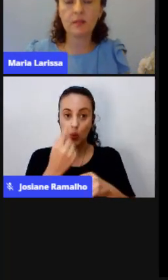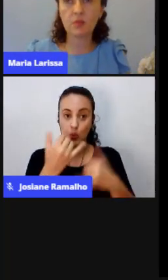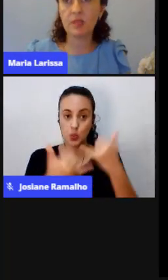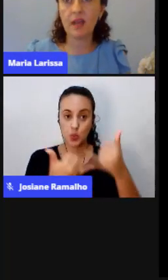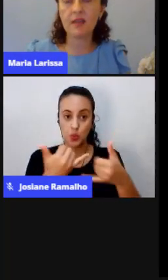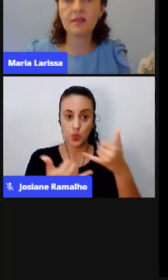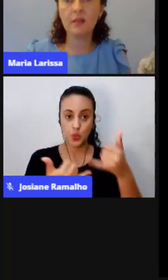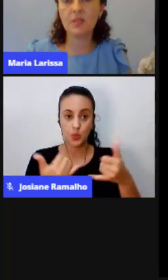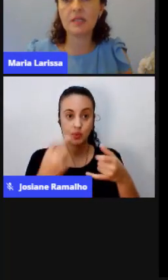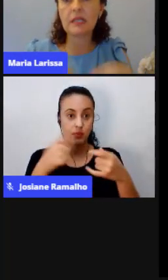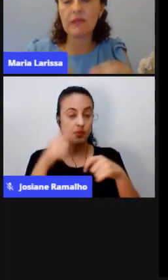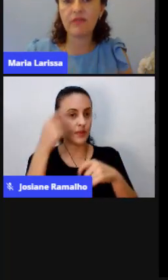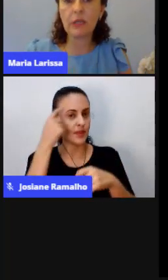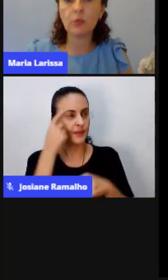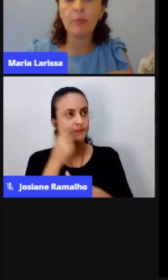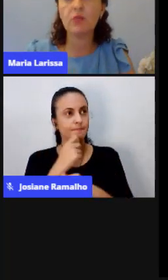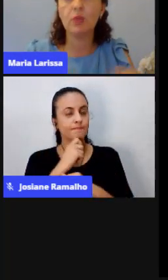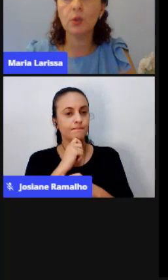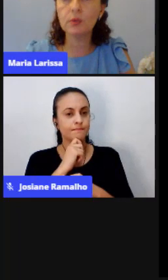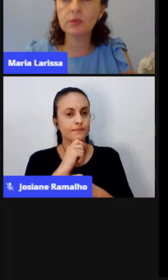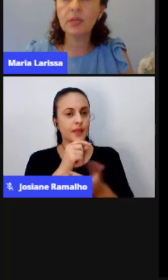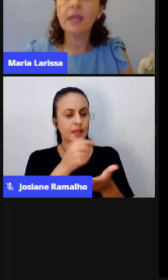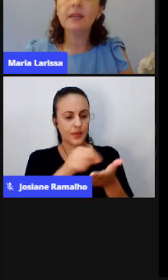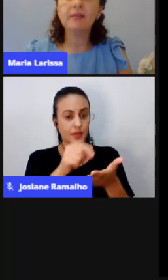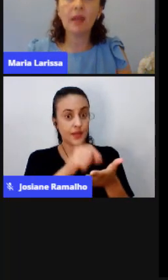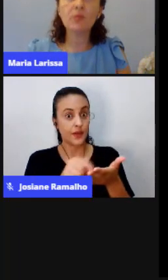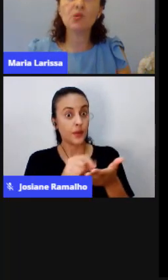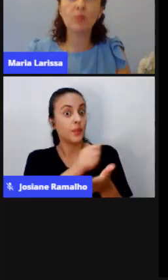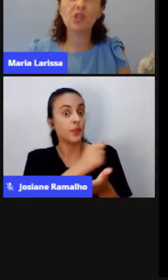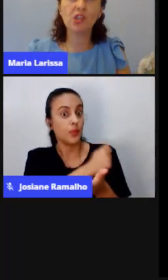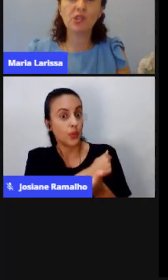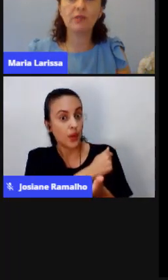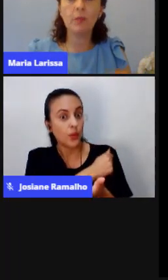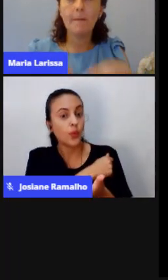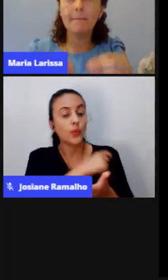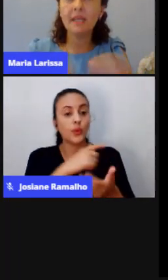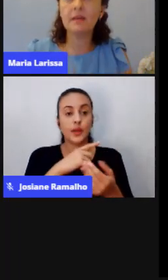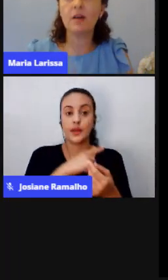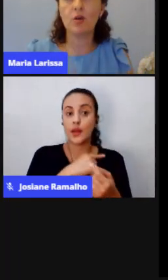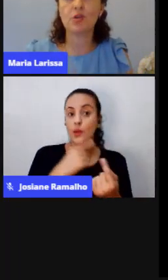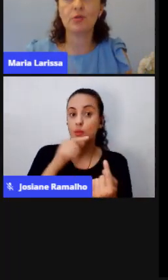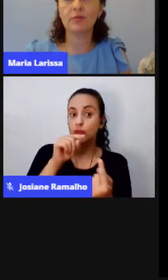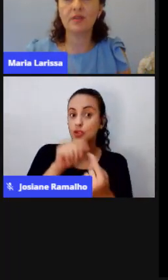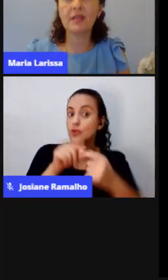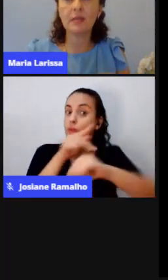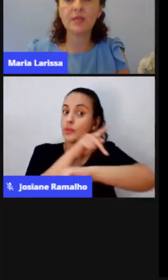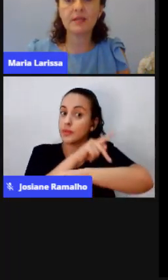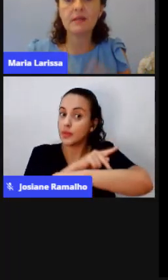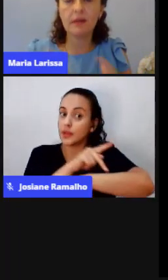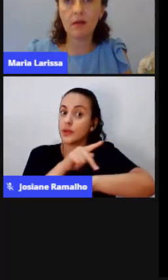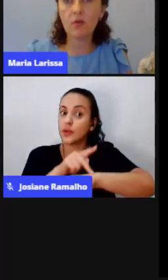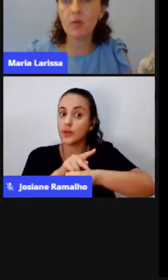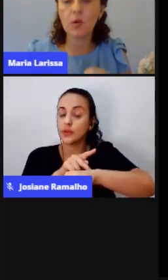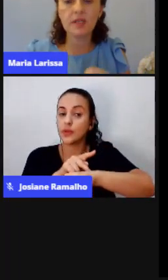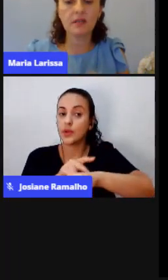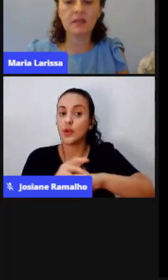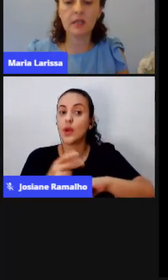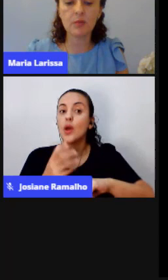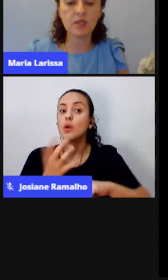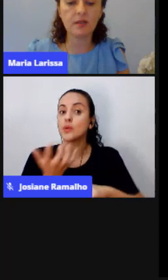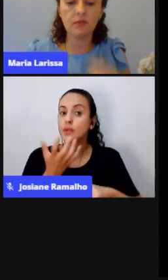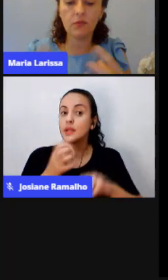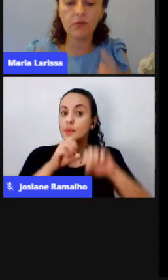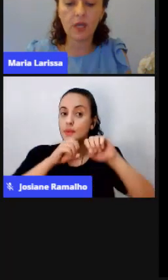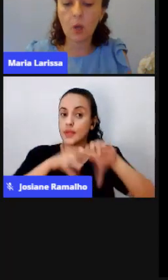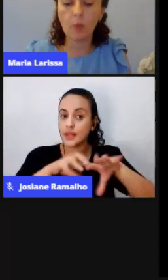nós precisamos pensar, estamos escrevendo para o aluno e temos um objetivo pedagógico. Nós queremos ensinar alguma coisa,